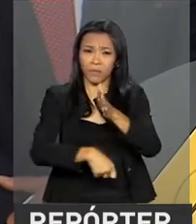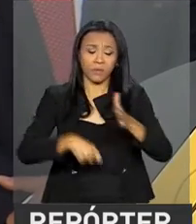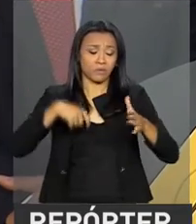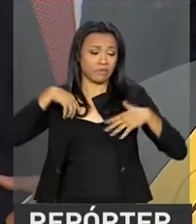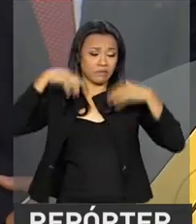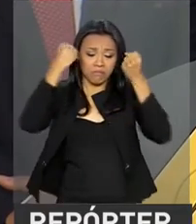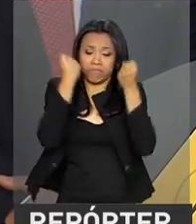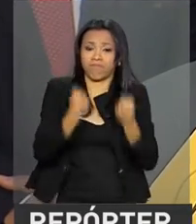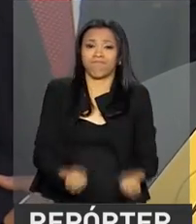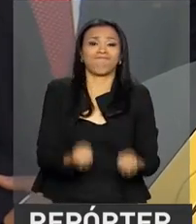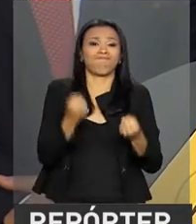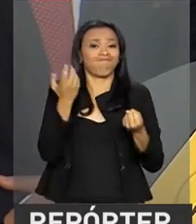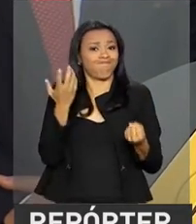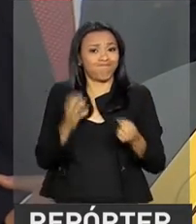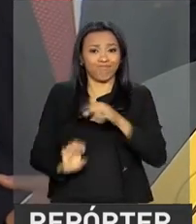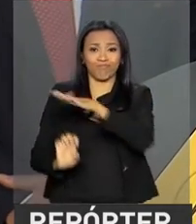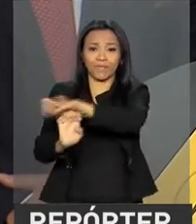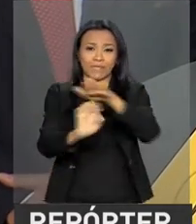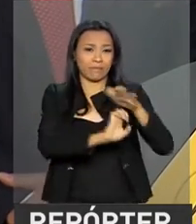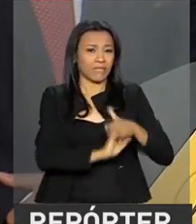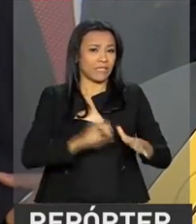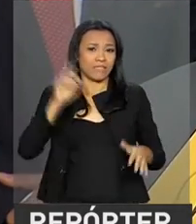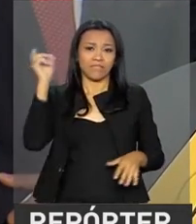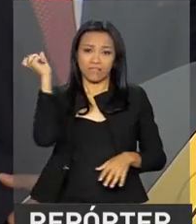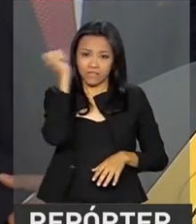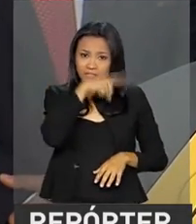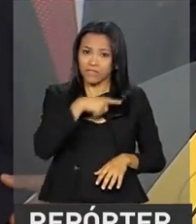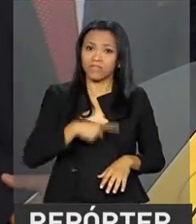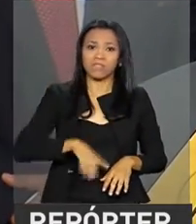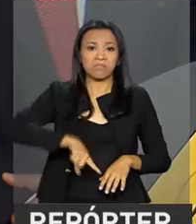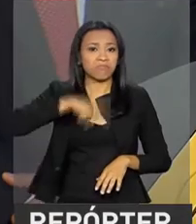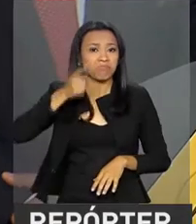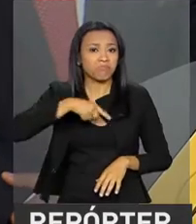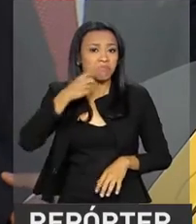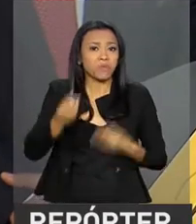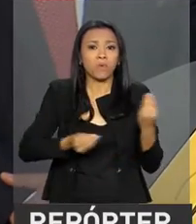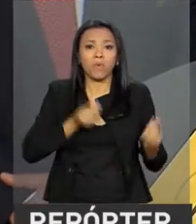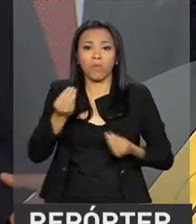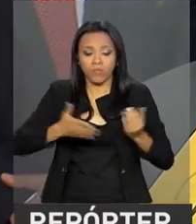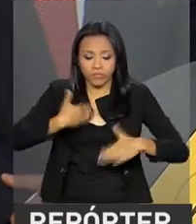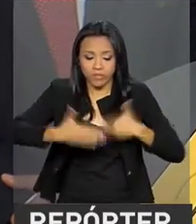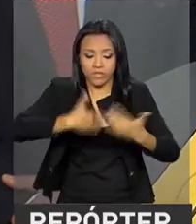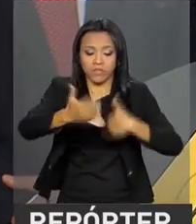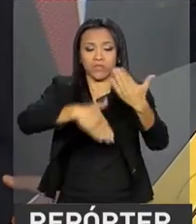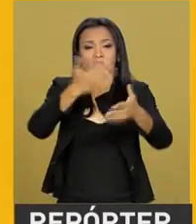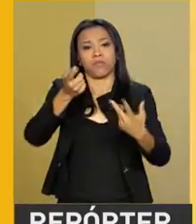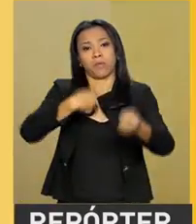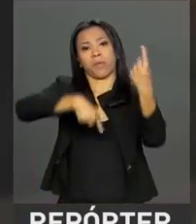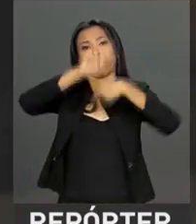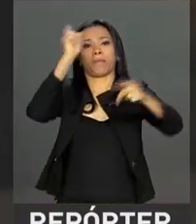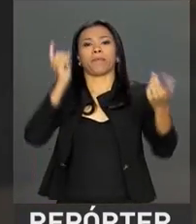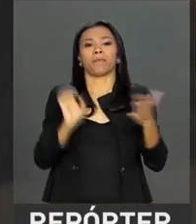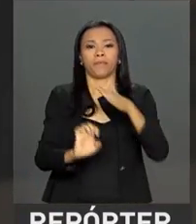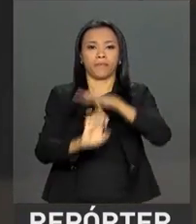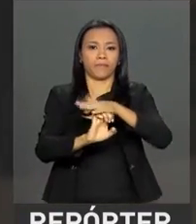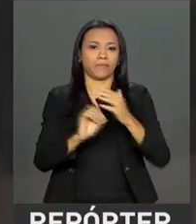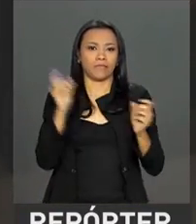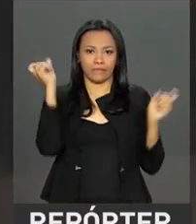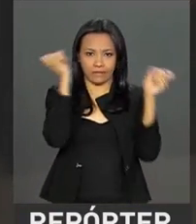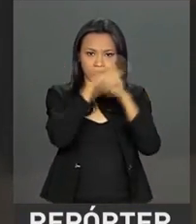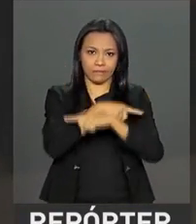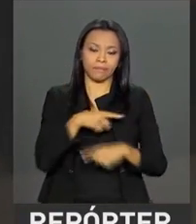retiram competitividade, que não tem nada a ver com atividade produtiva, de inovação e desenvolvimento e progresso. Os representantes